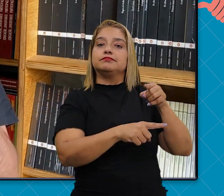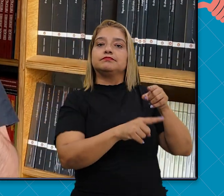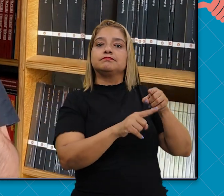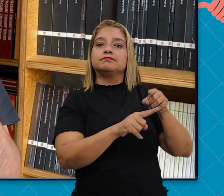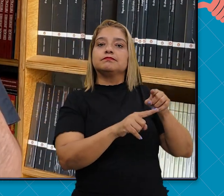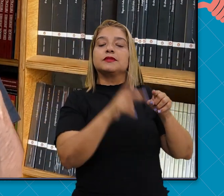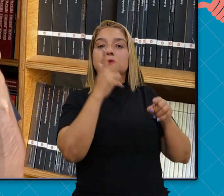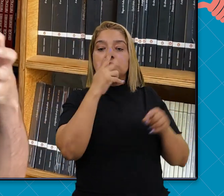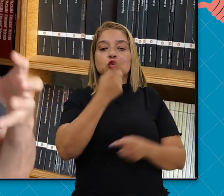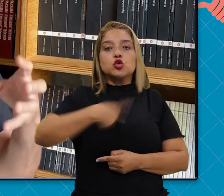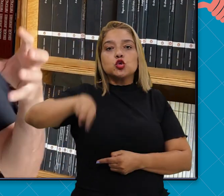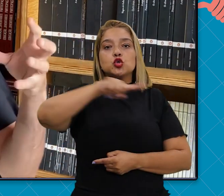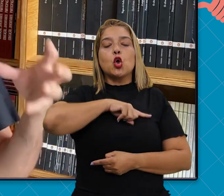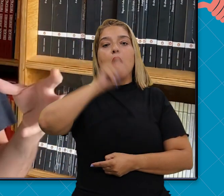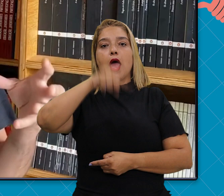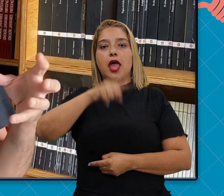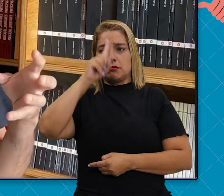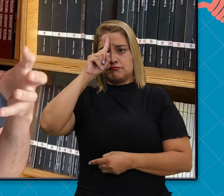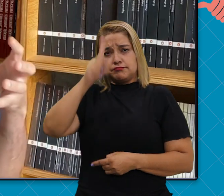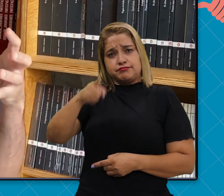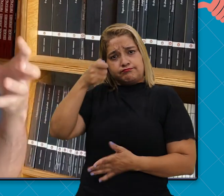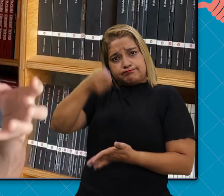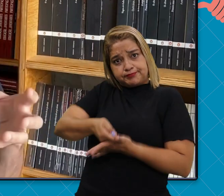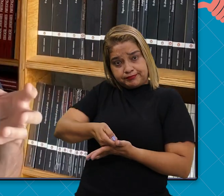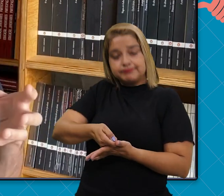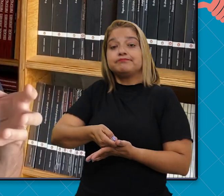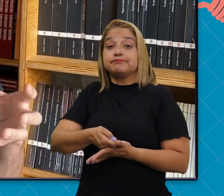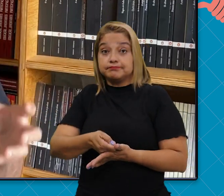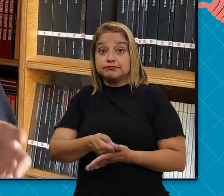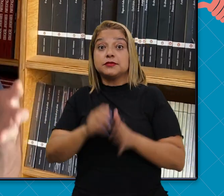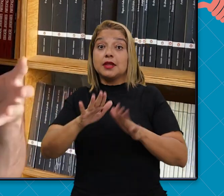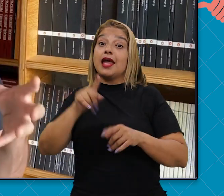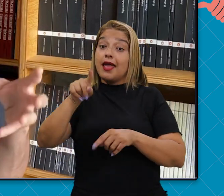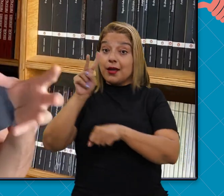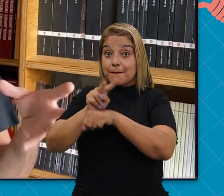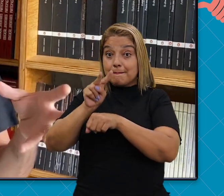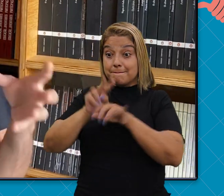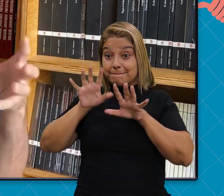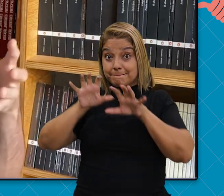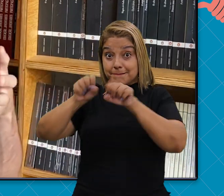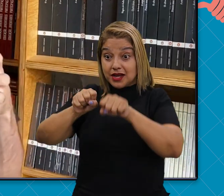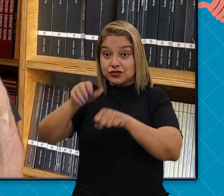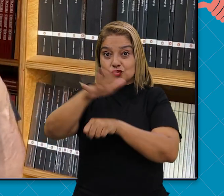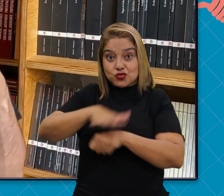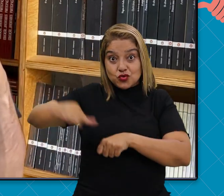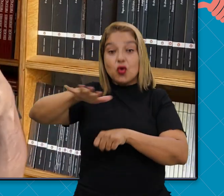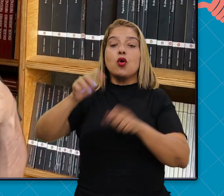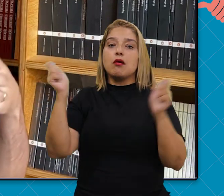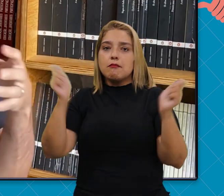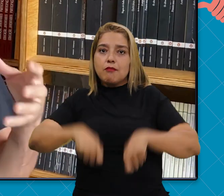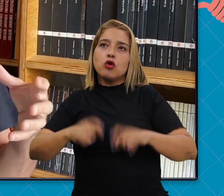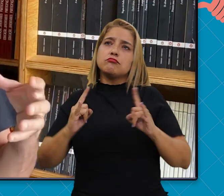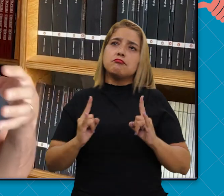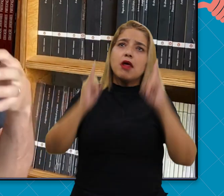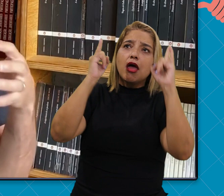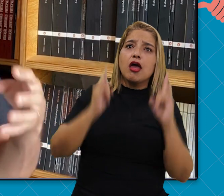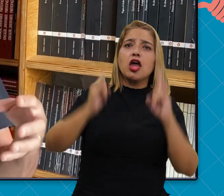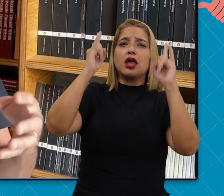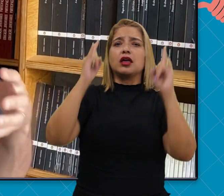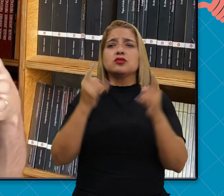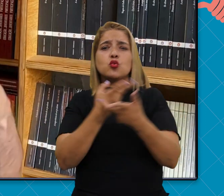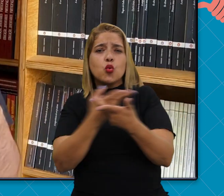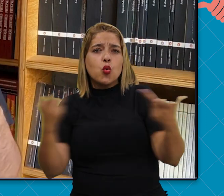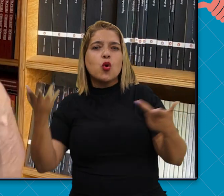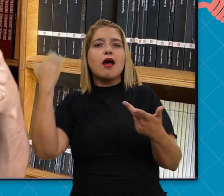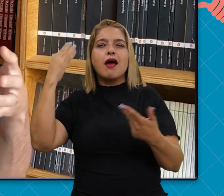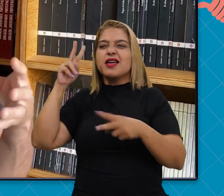foi reprimida e vivíamos num estado autoritário, né? O patrimônio pode, através por exemplo, de edificações, de